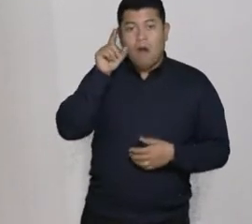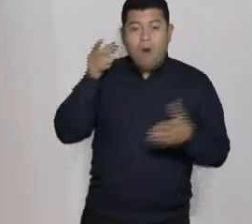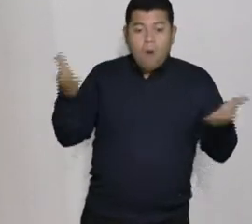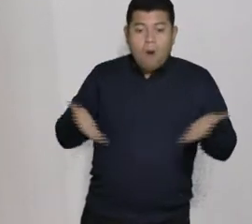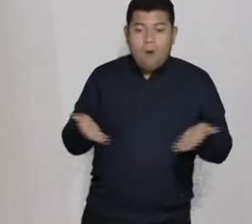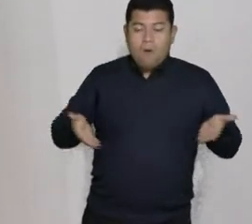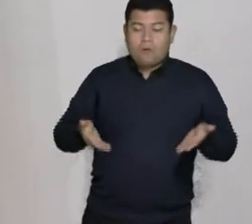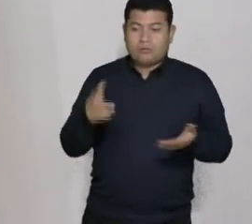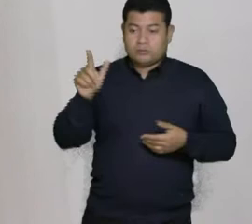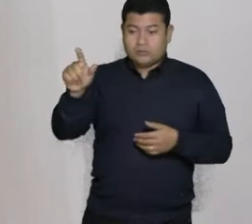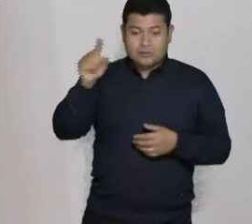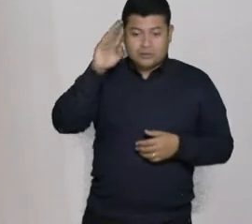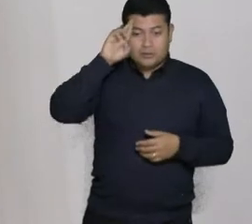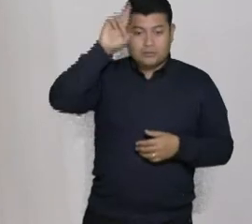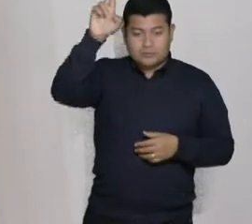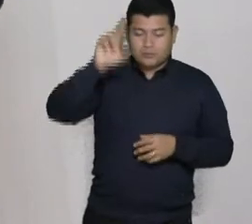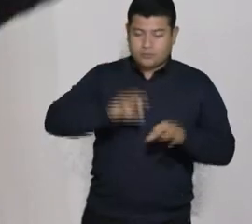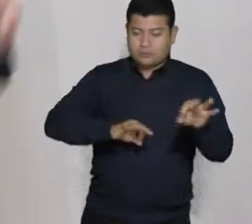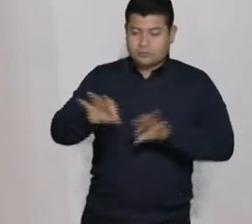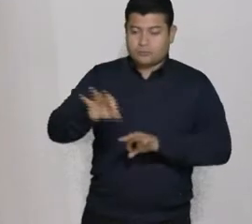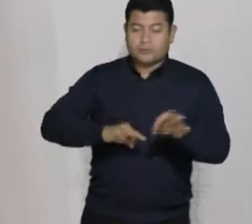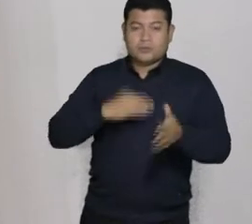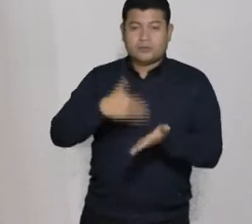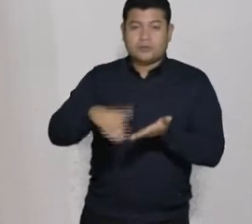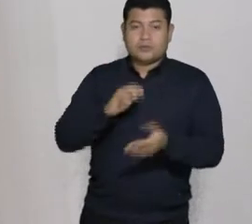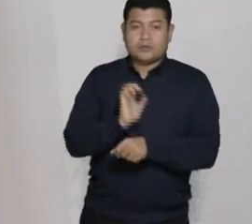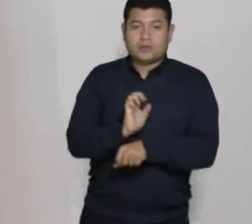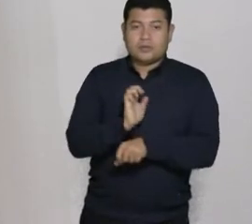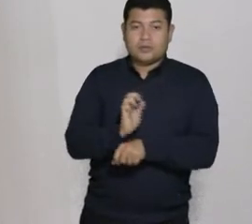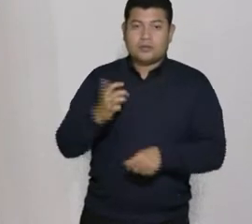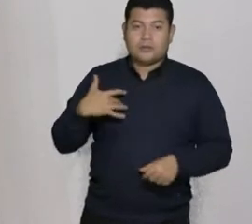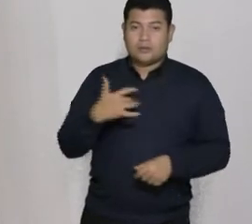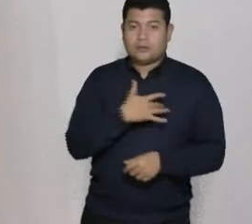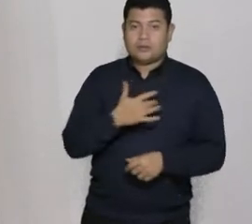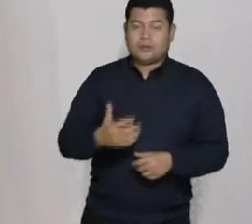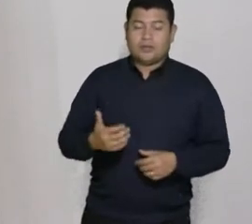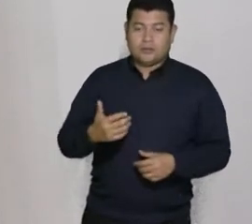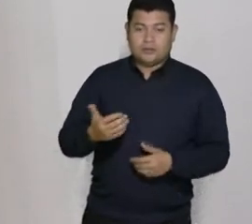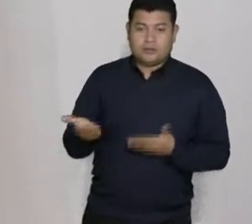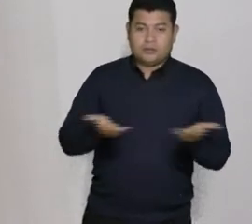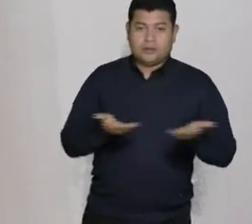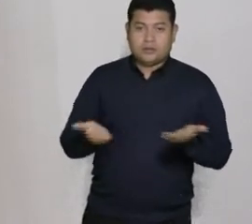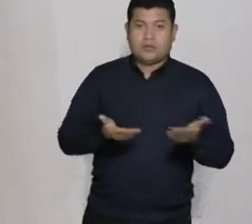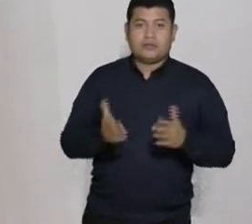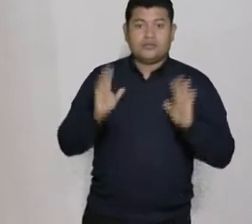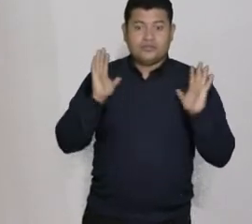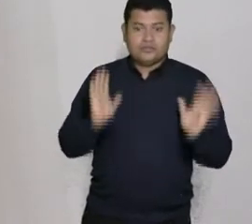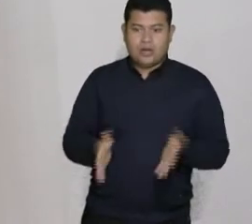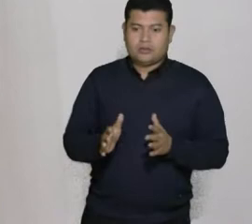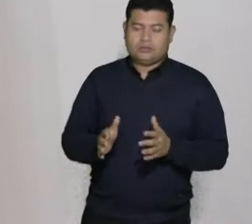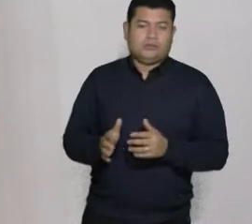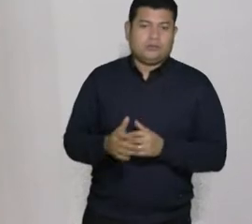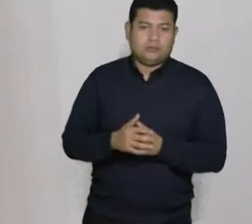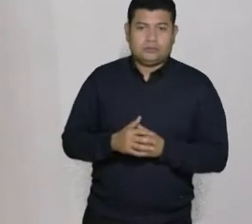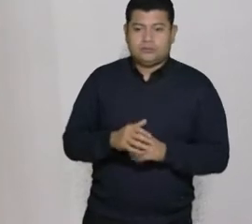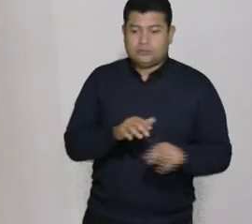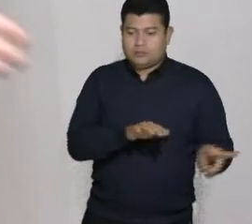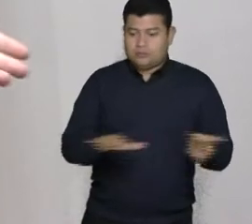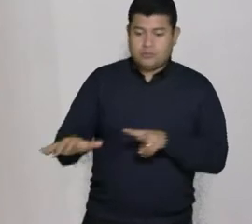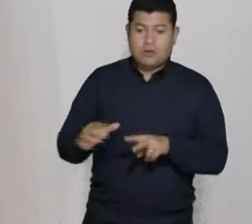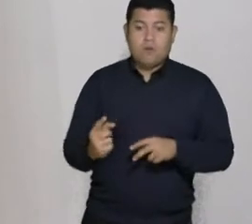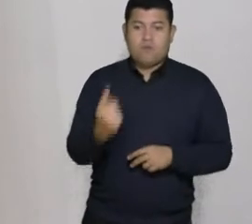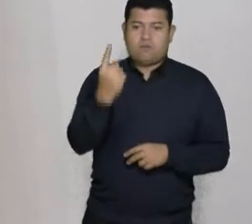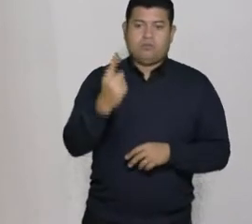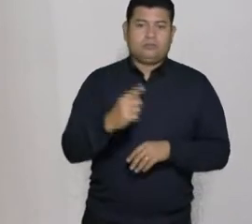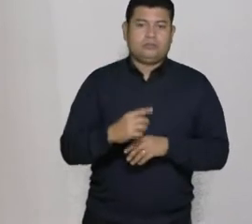lá hoje fazendo planejamento na Secretaria de Estado da Saúde essa licitação tinha saído em uma semana em